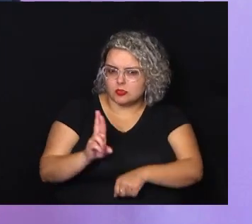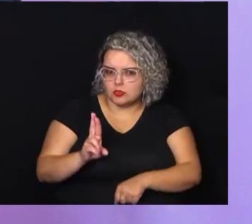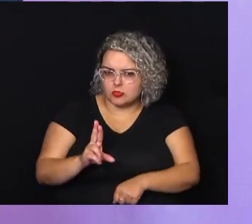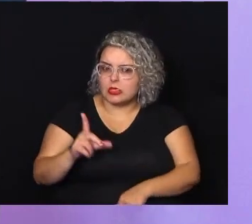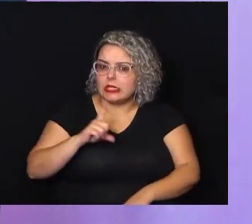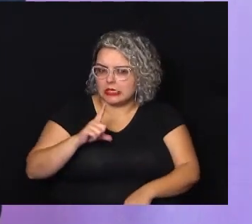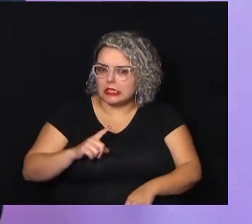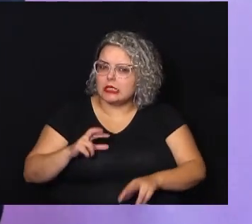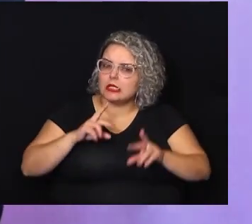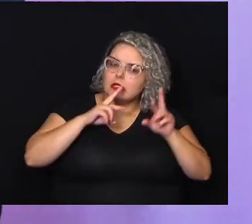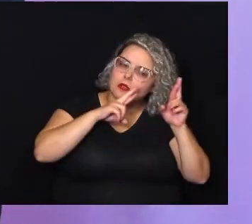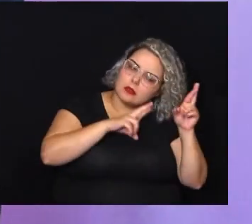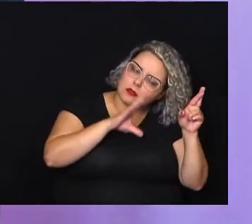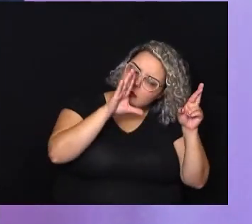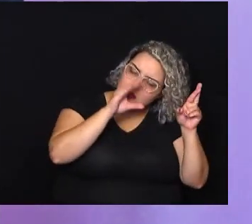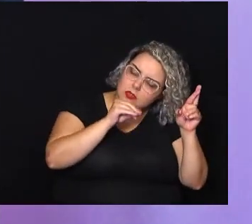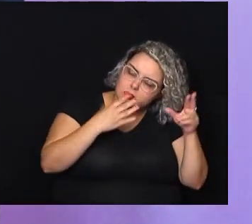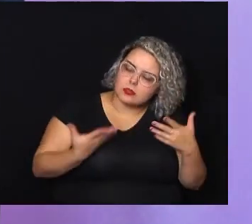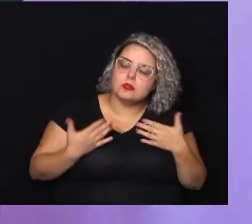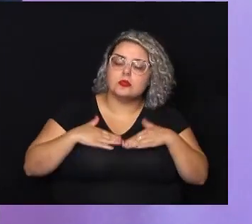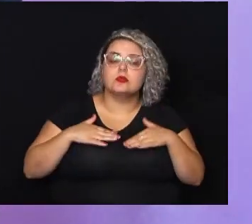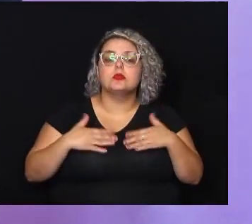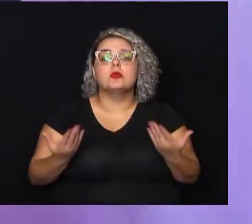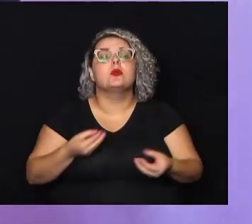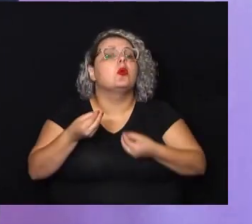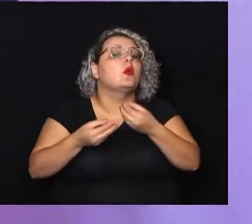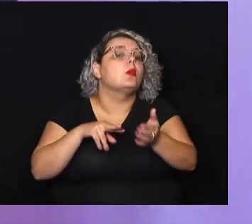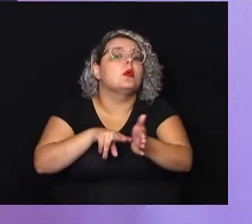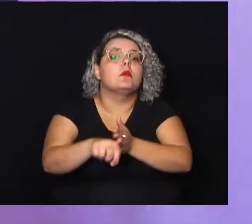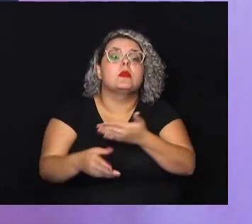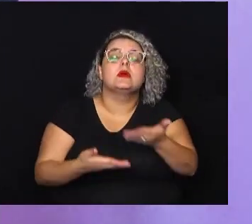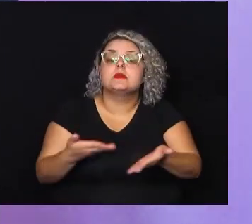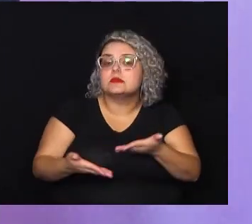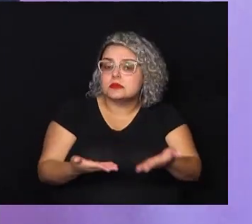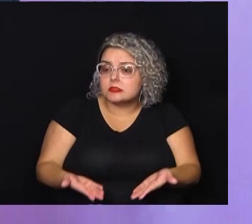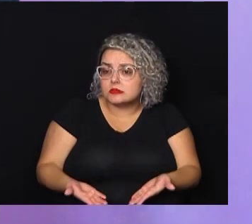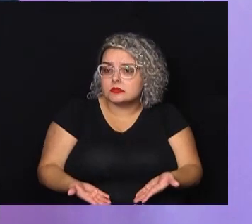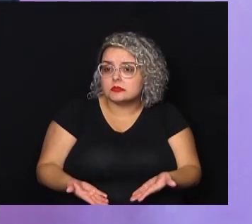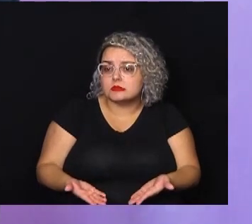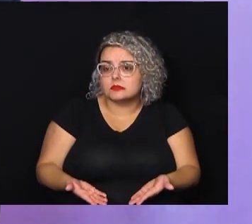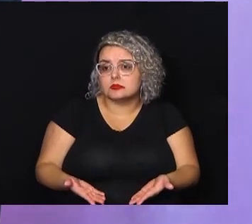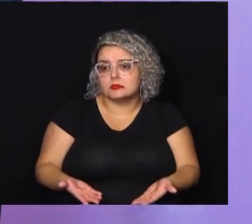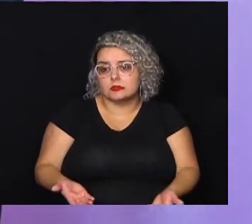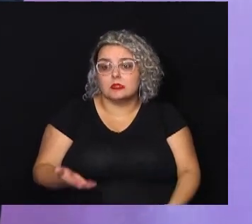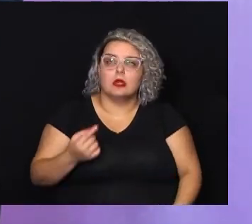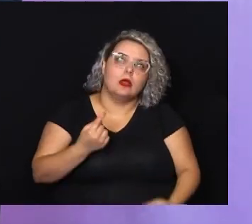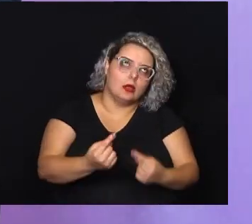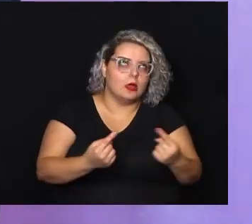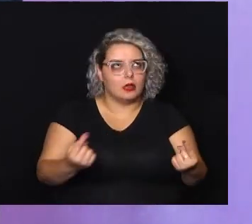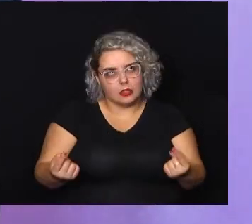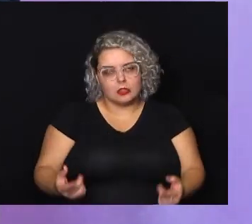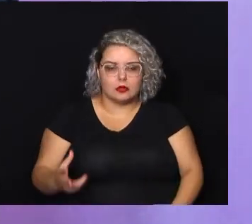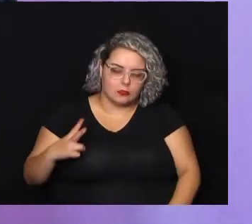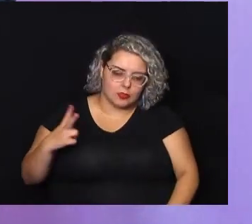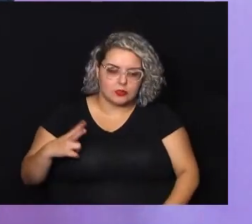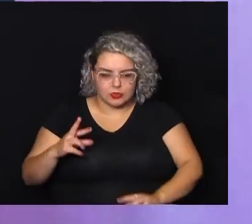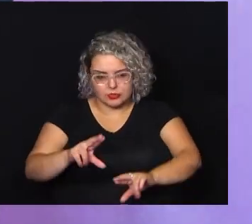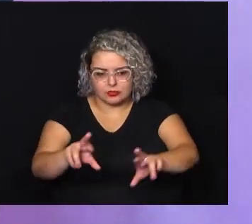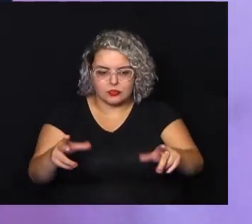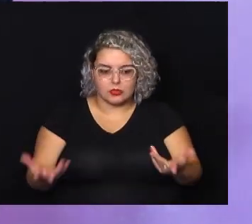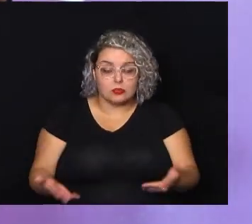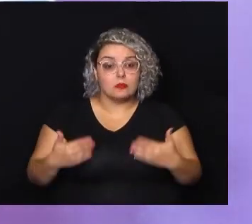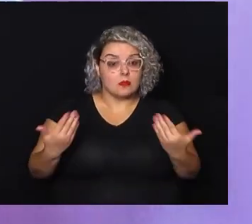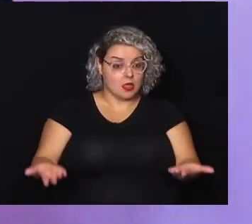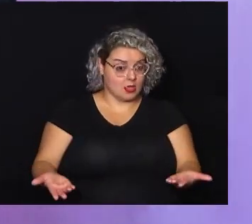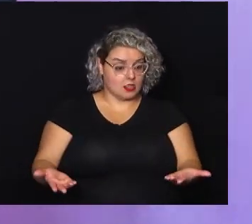essa pessoa vai conseguir, doutor, ter uma noite tranquila? Como que é feito esse diagnóstico, esse tratamento aí? A gente